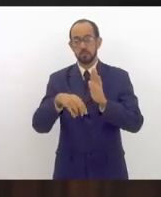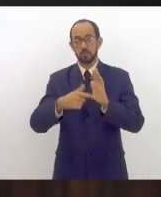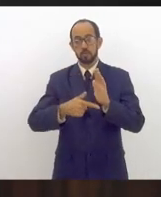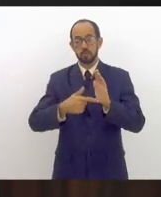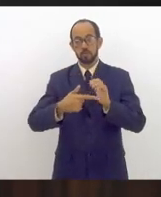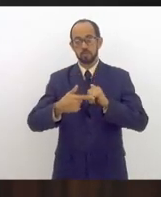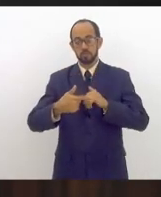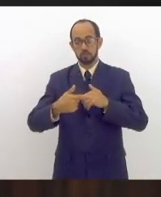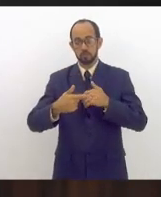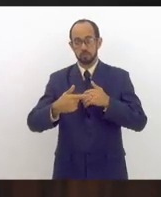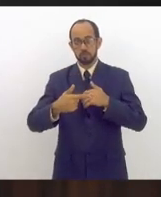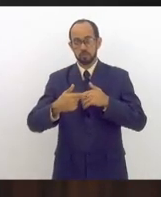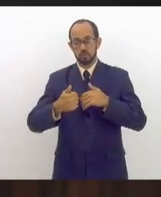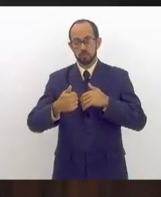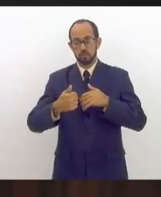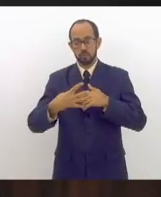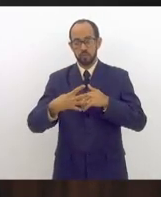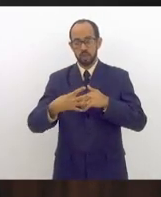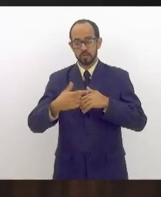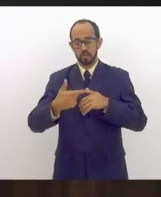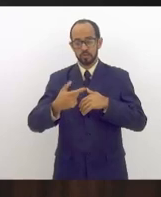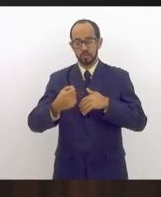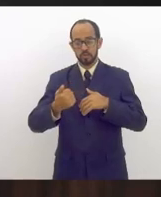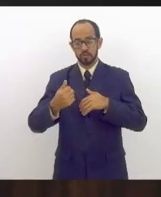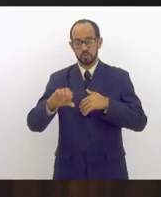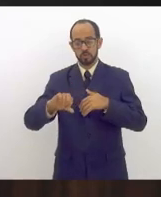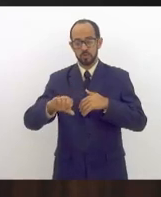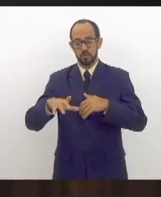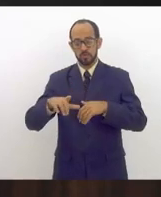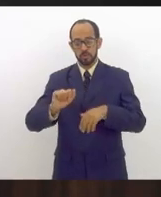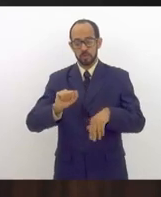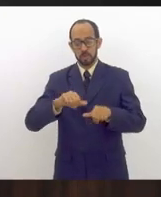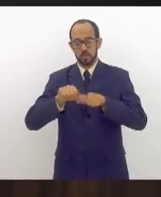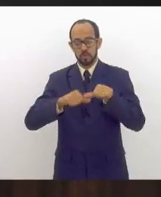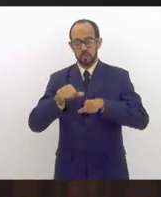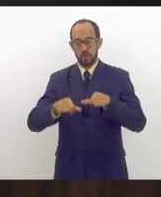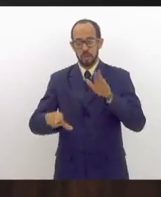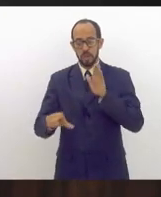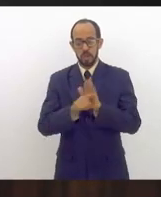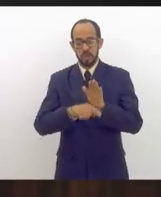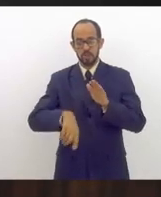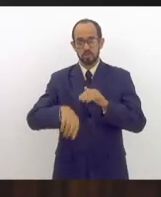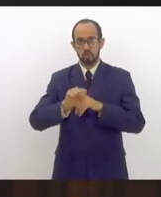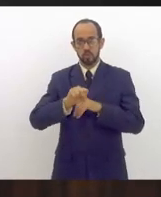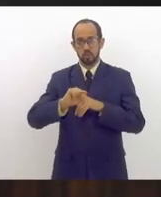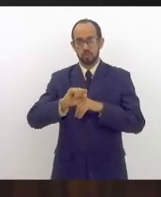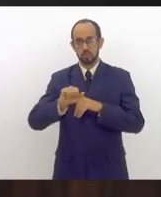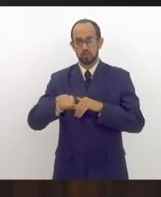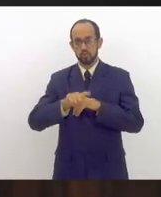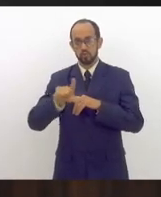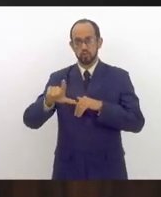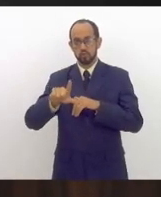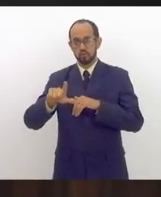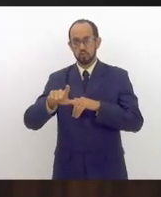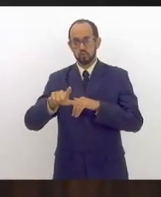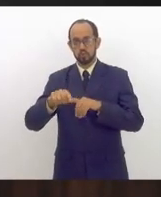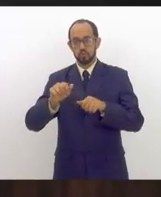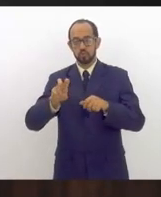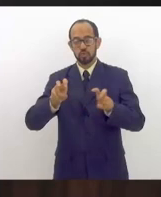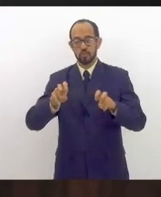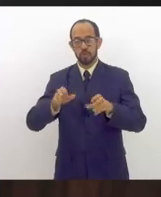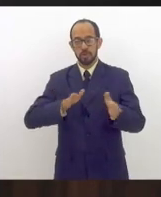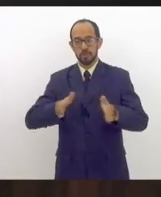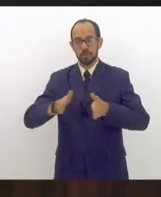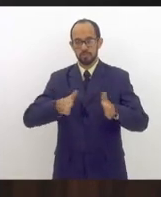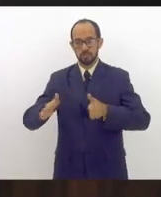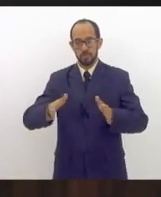de autoria do deputado Márcio Canella, que altera a lei 7.329, de 8 de julho de 2016, para dispor sobre a acessibilidade